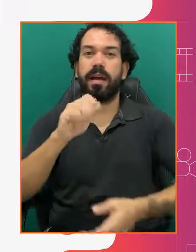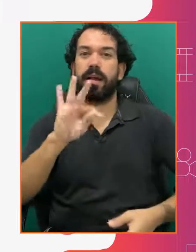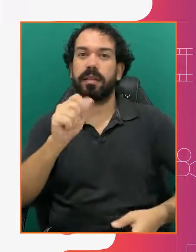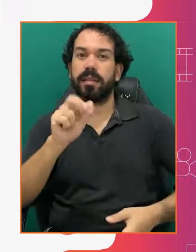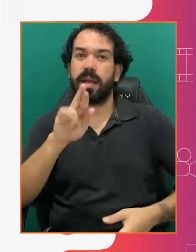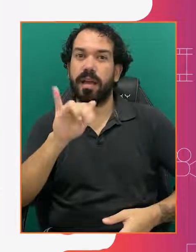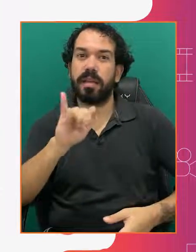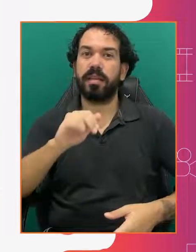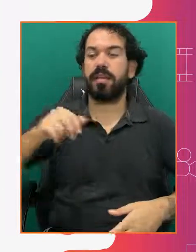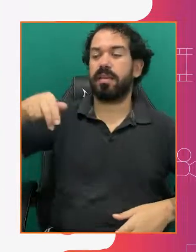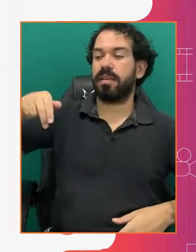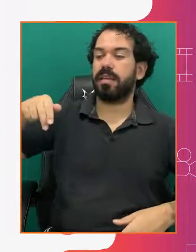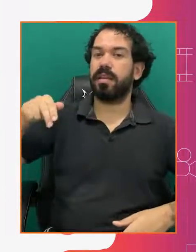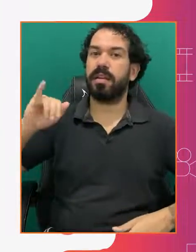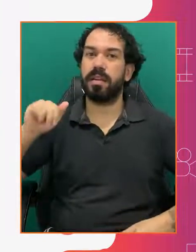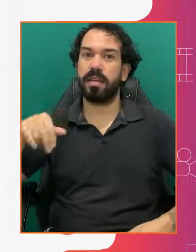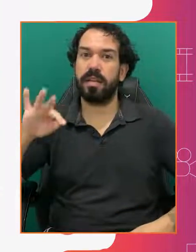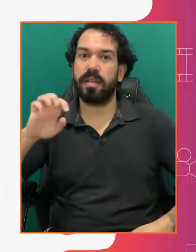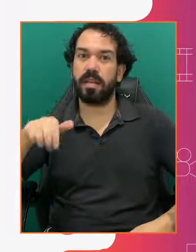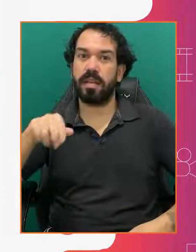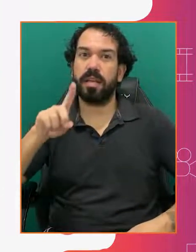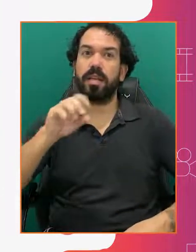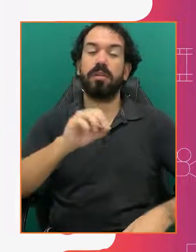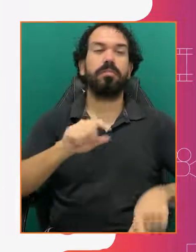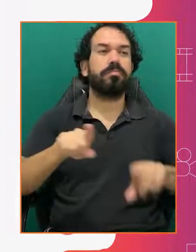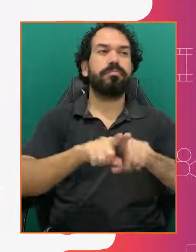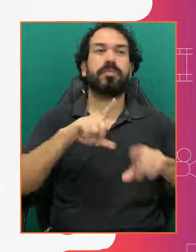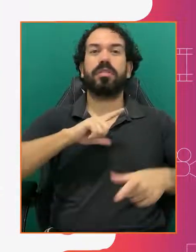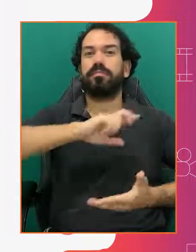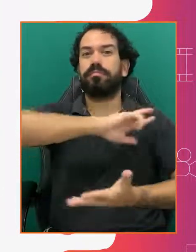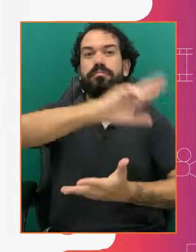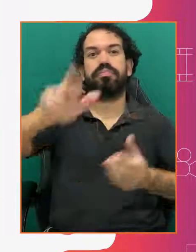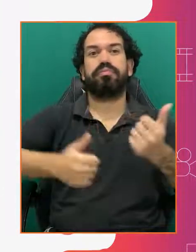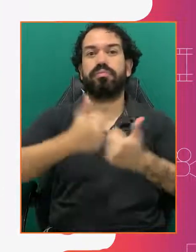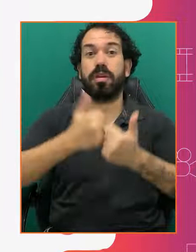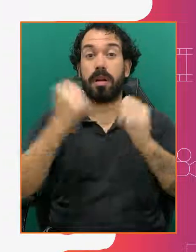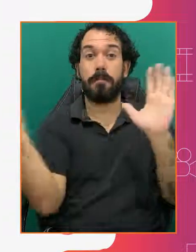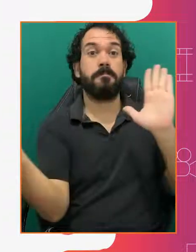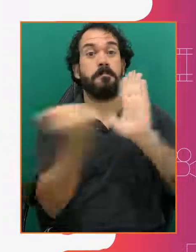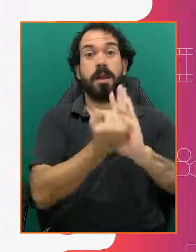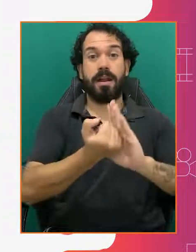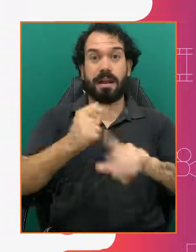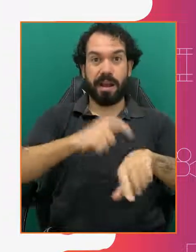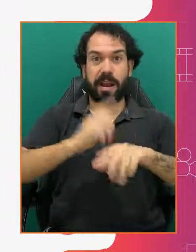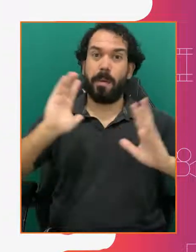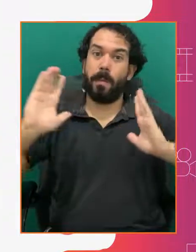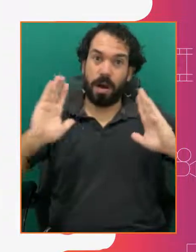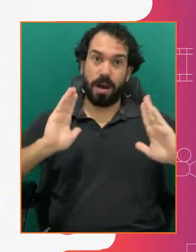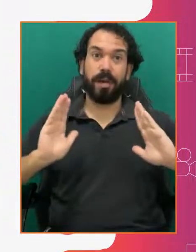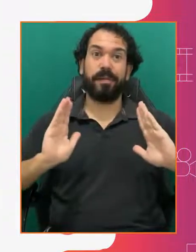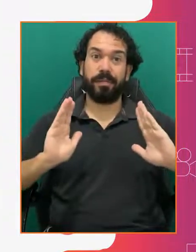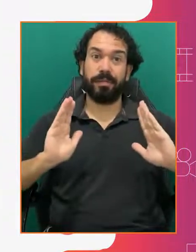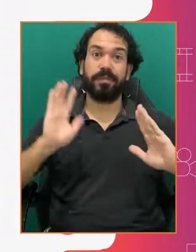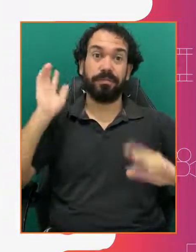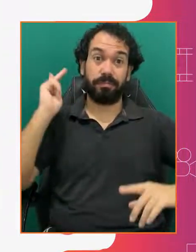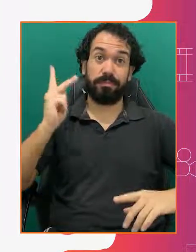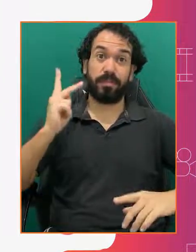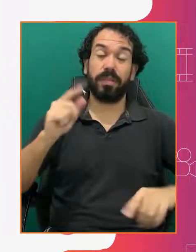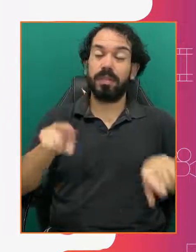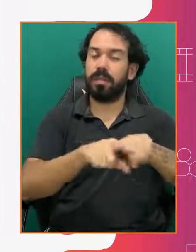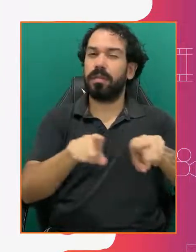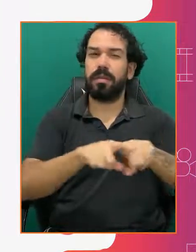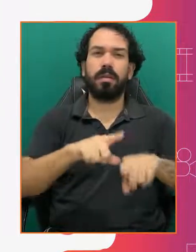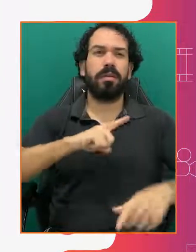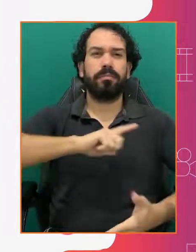da Nintendo, e tivemos vários jogos que marcaram a época. Sem falar